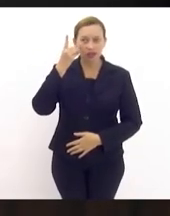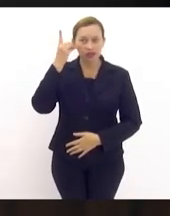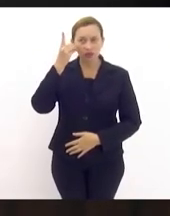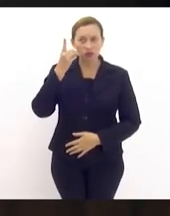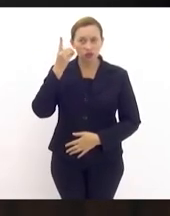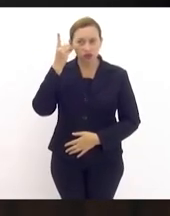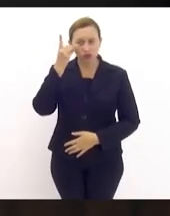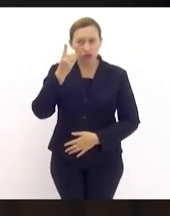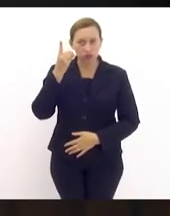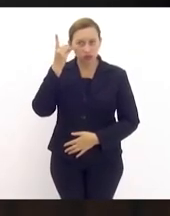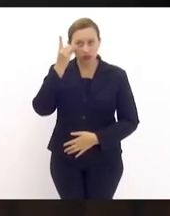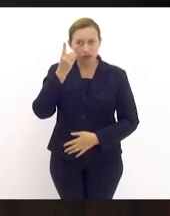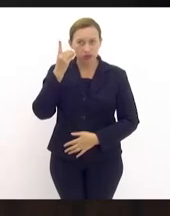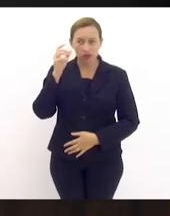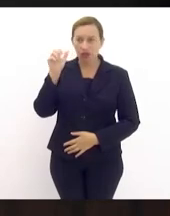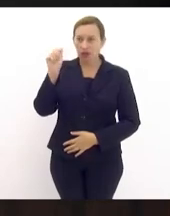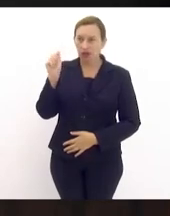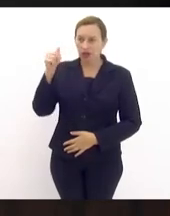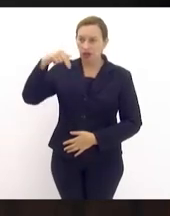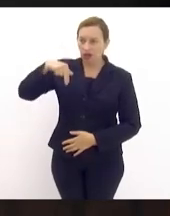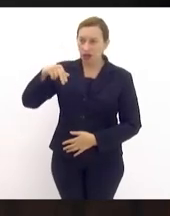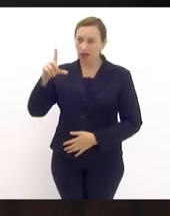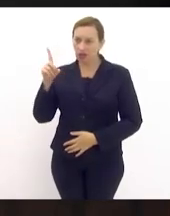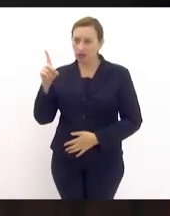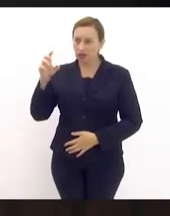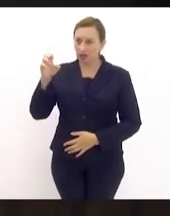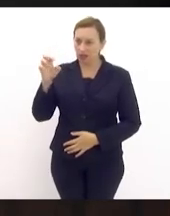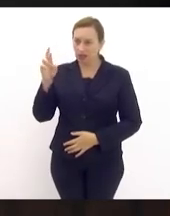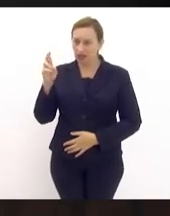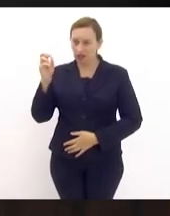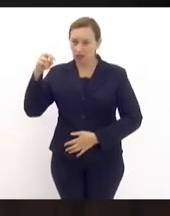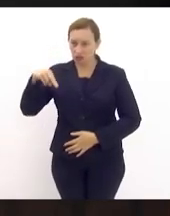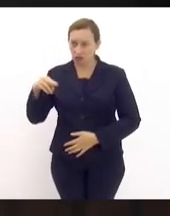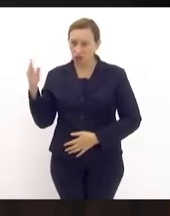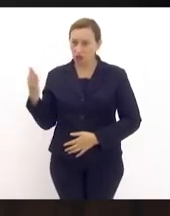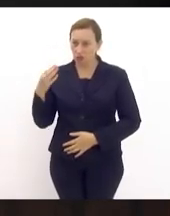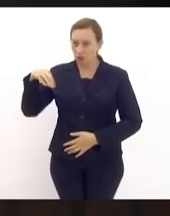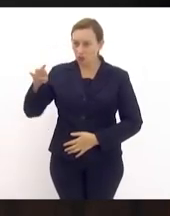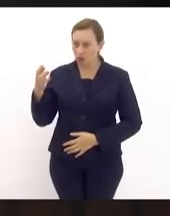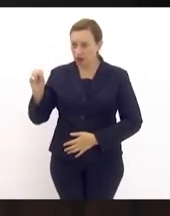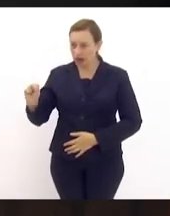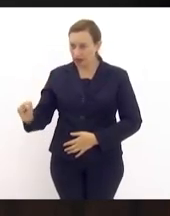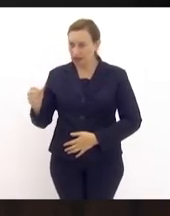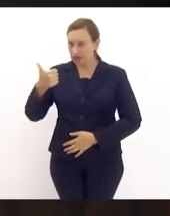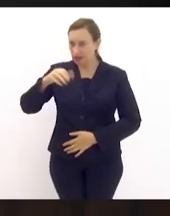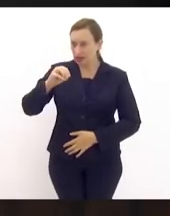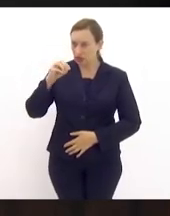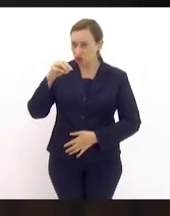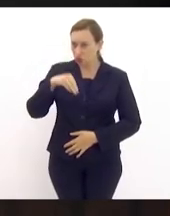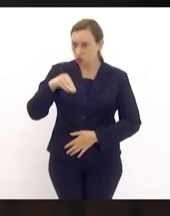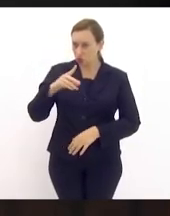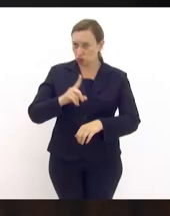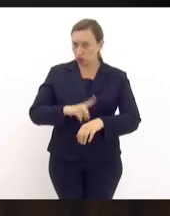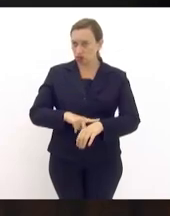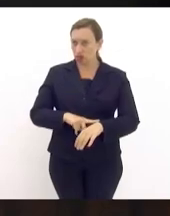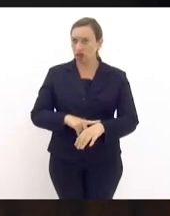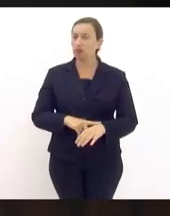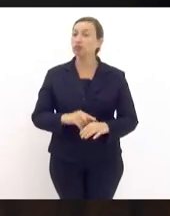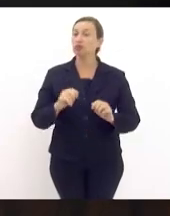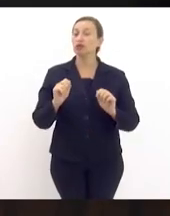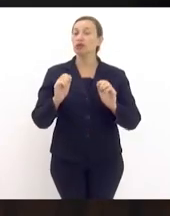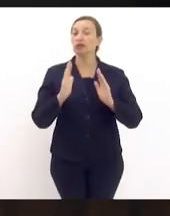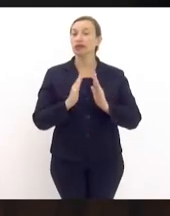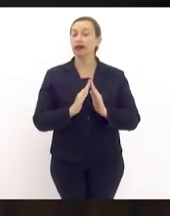deputado Anderson Moraes. Vossa Excelência dispõe de 10 minutos no tempo regimental.